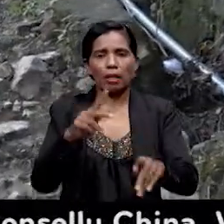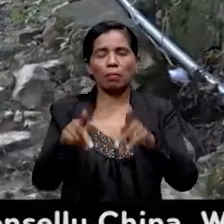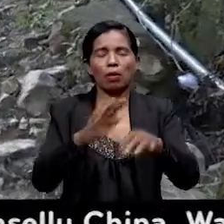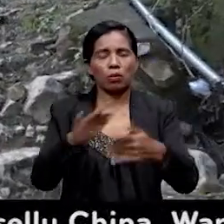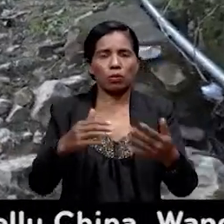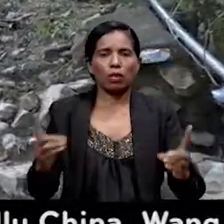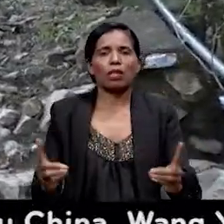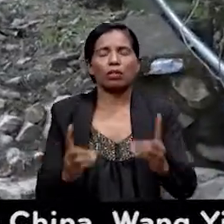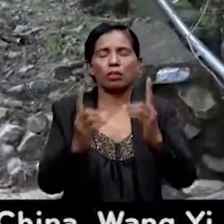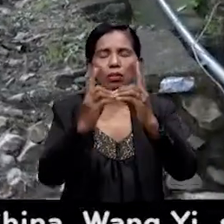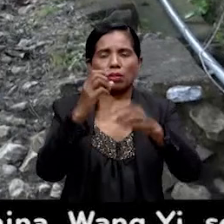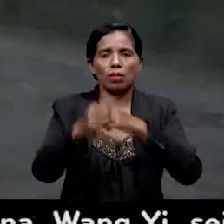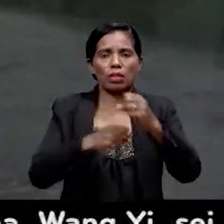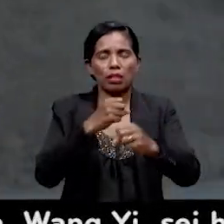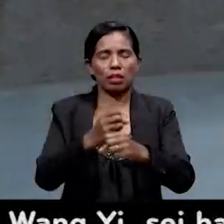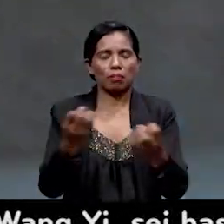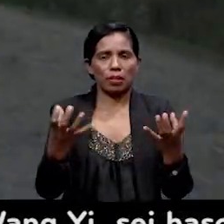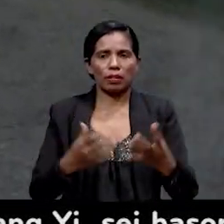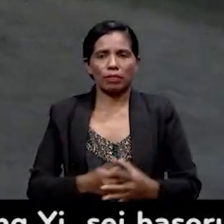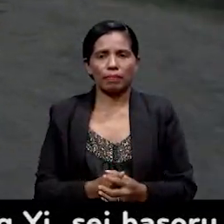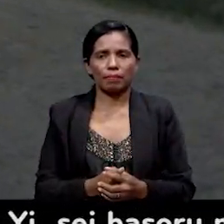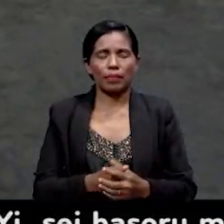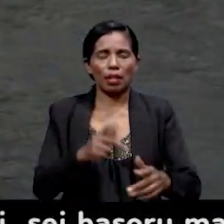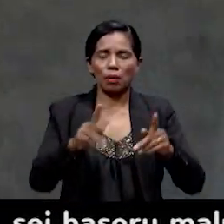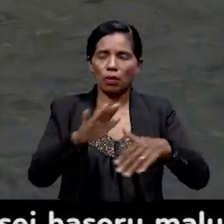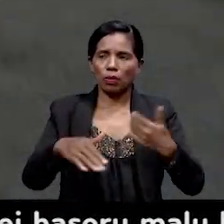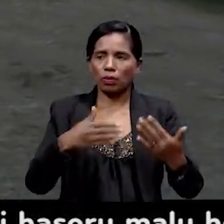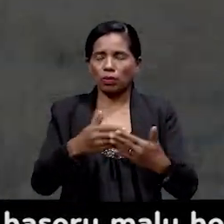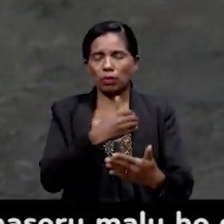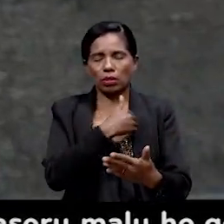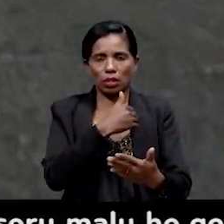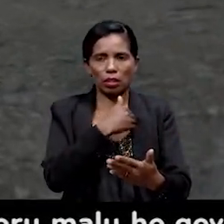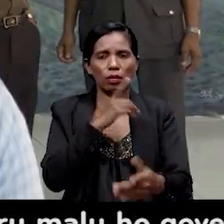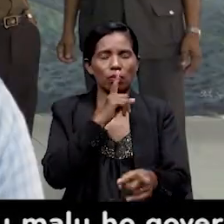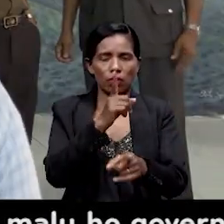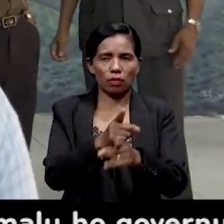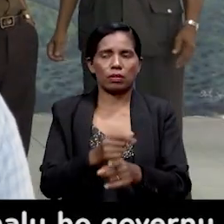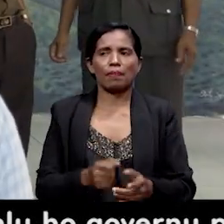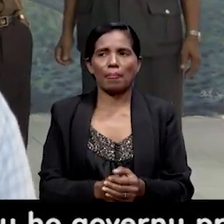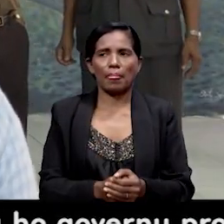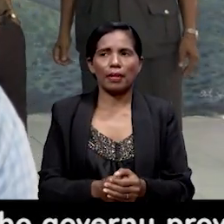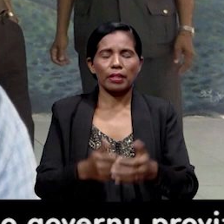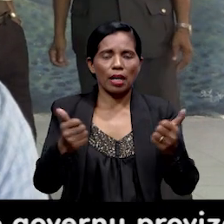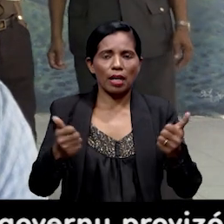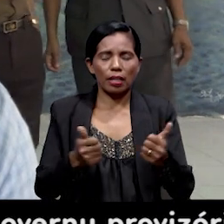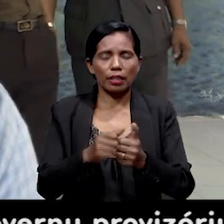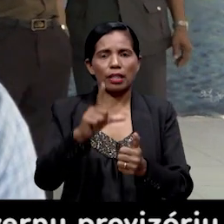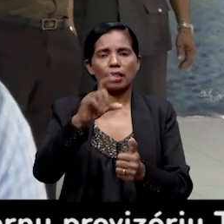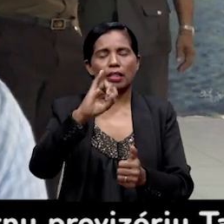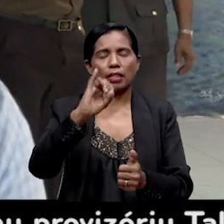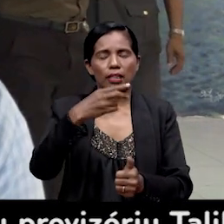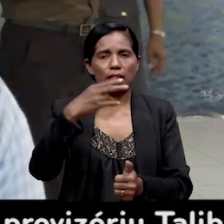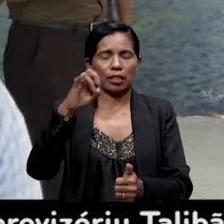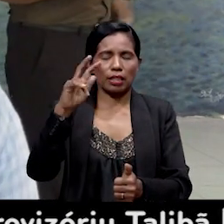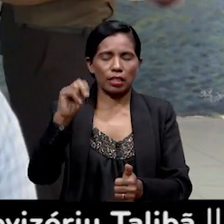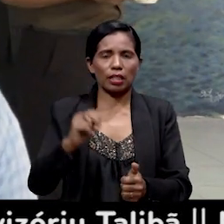enfrenta durante Tinambara Kona. Total comunidade mas será o fixo, mas vai ser Iliomar II, se a aldeia Lihina toma que será o que a suco cá em